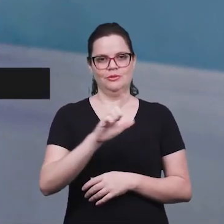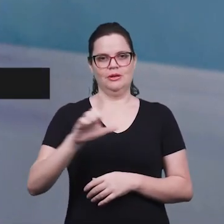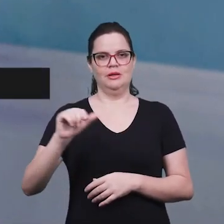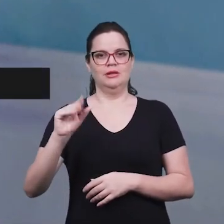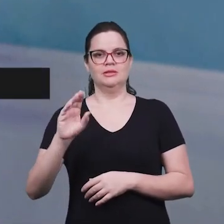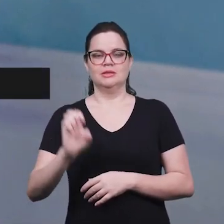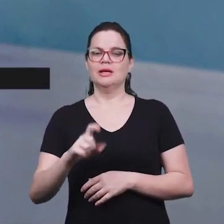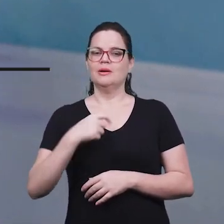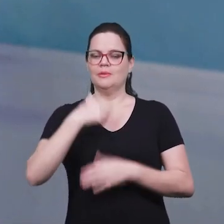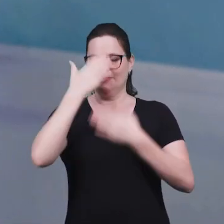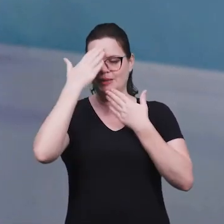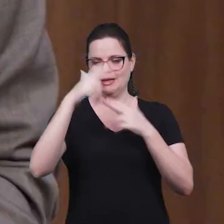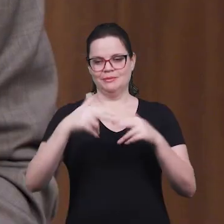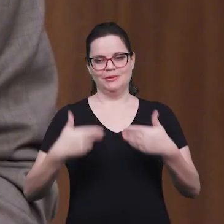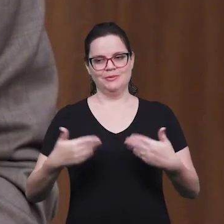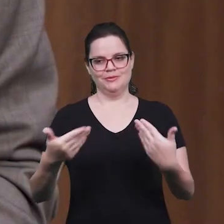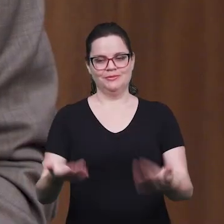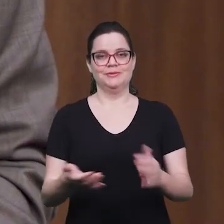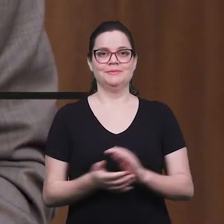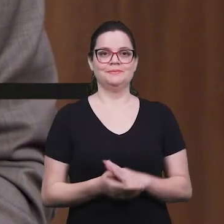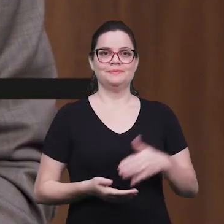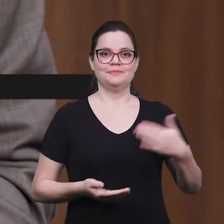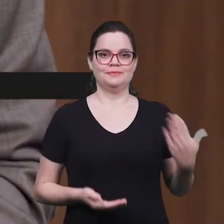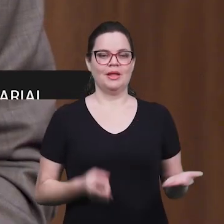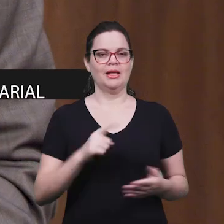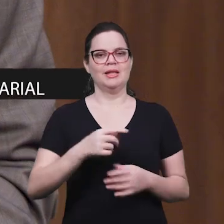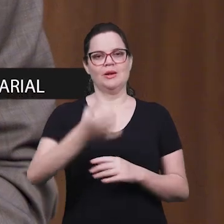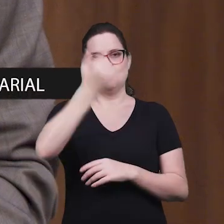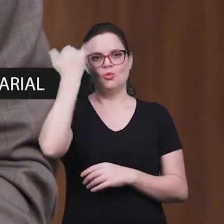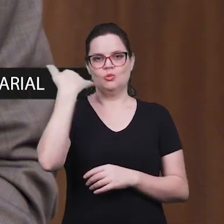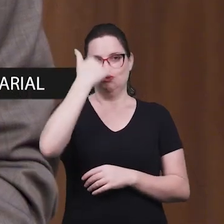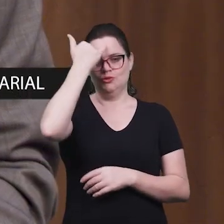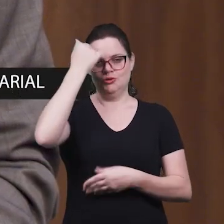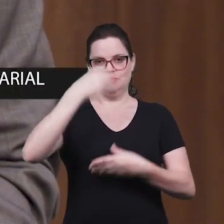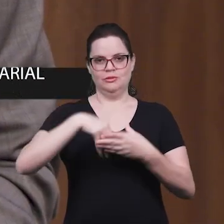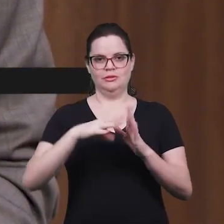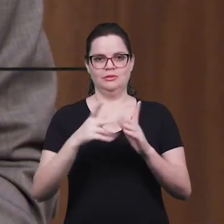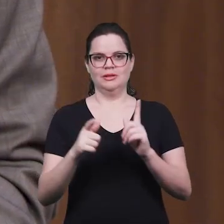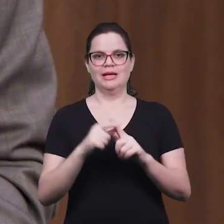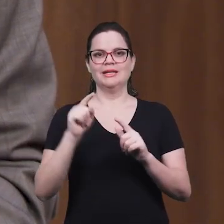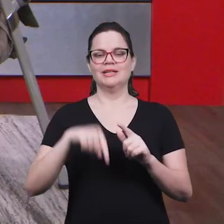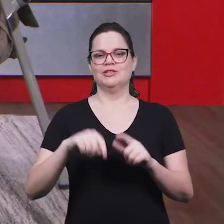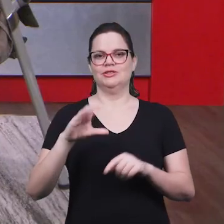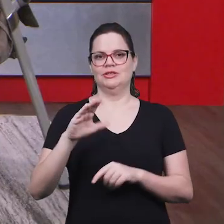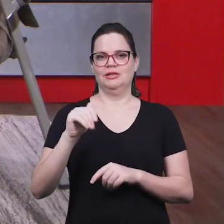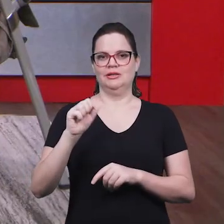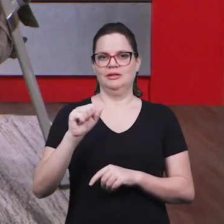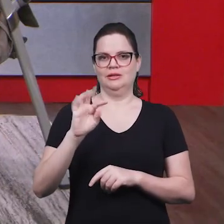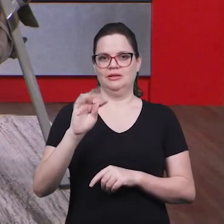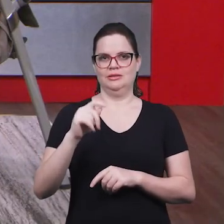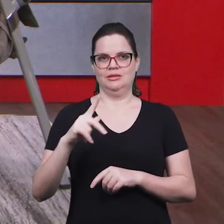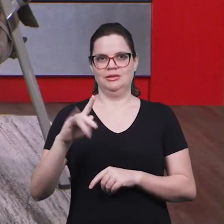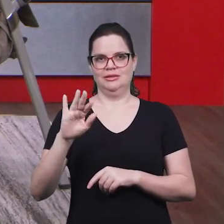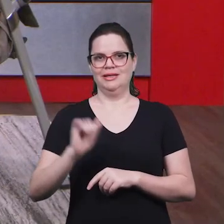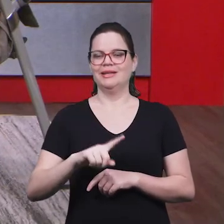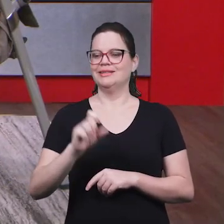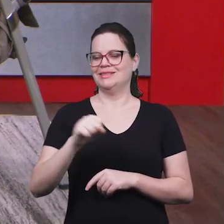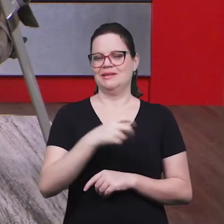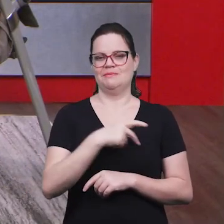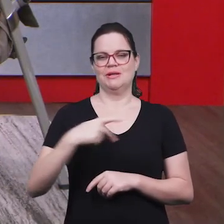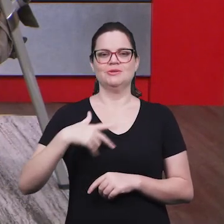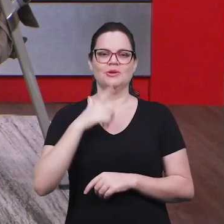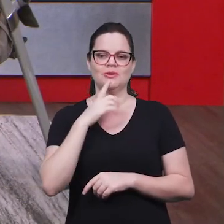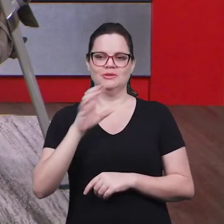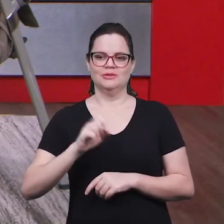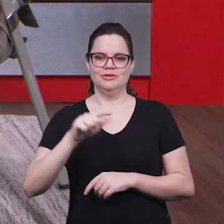obrigado pelo convite. O Paulo atualmente está como ungido na igreja de Castanheira, não é isso mesmo? Ministério do pastor Luiz Eugênio Castanheiras,